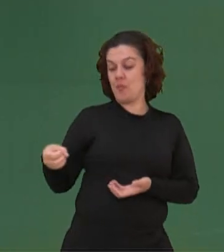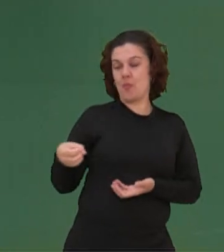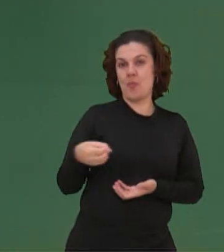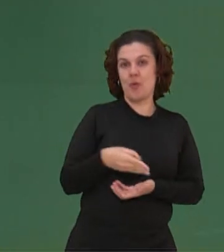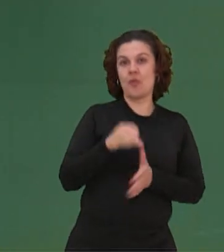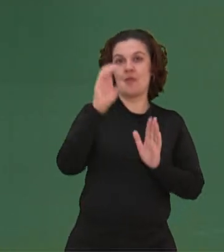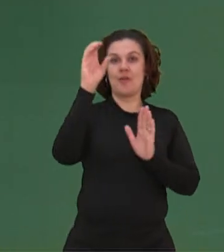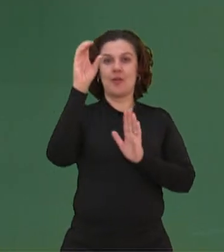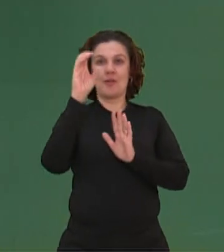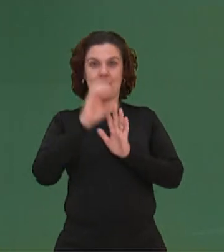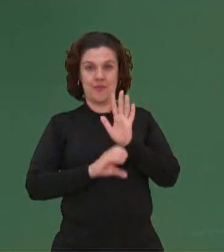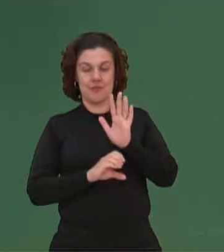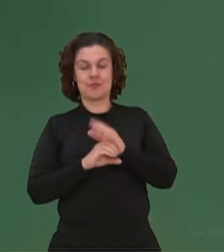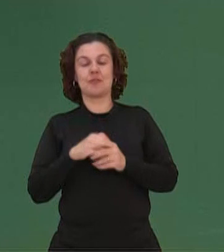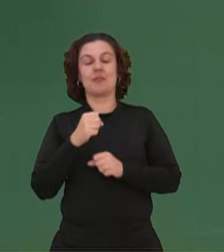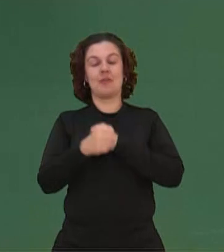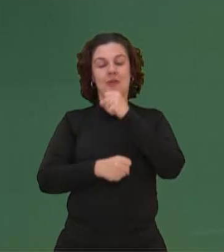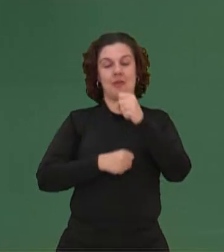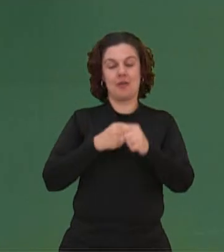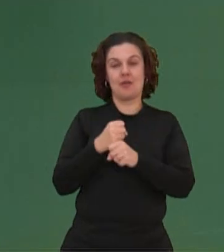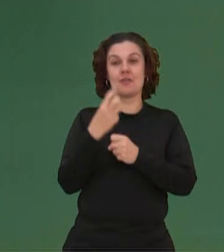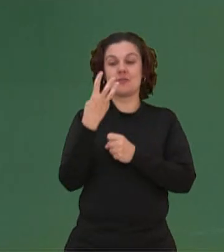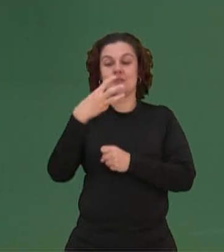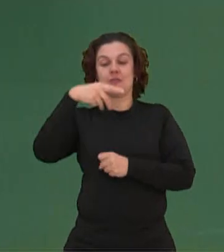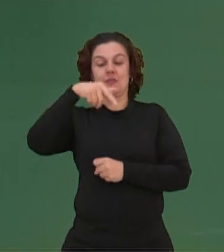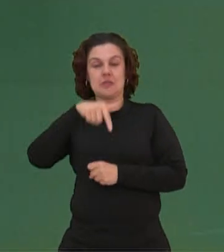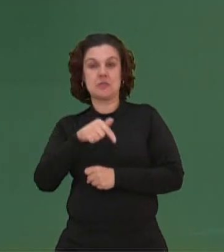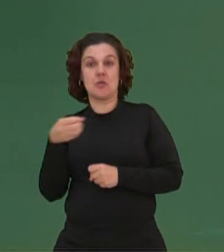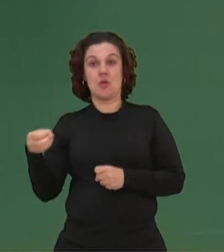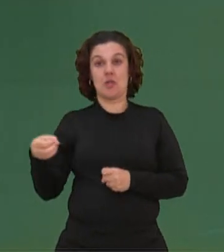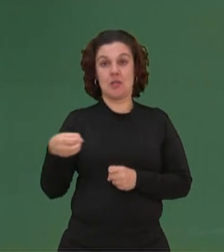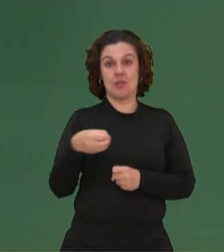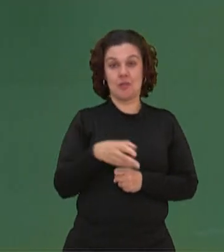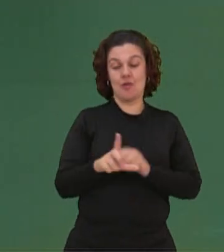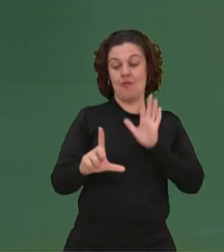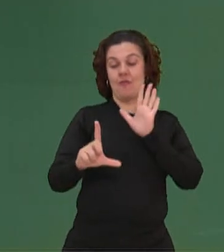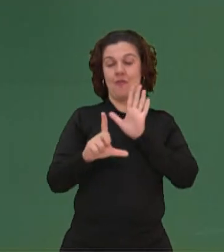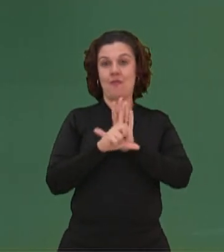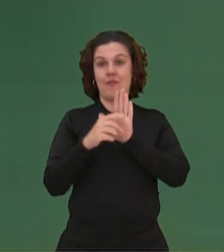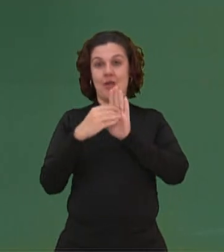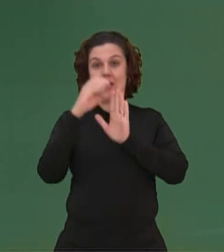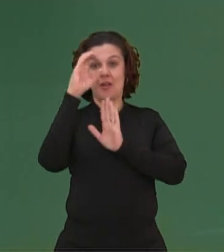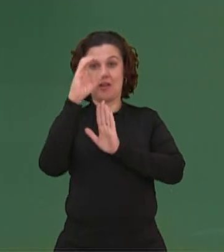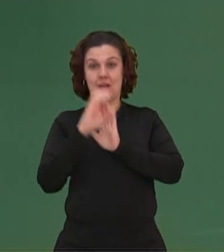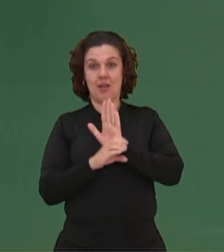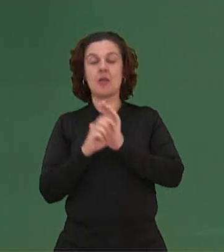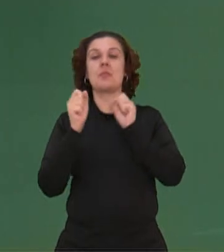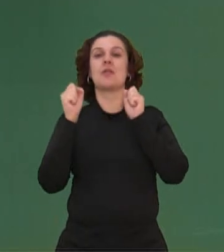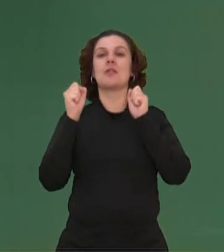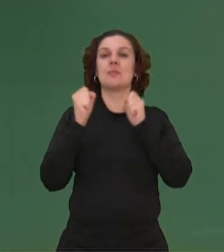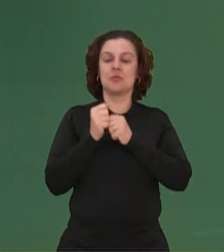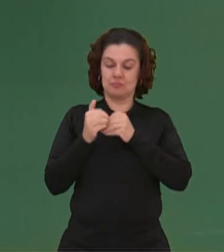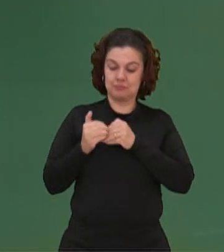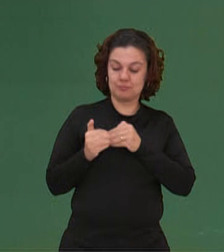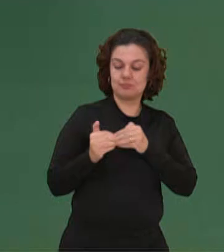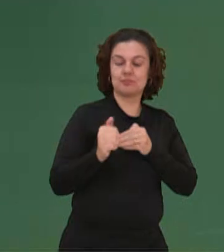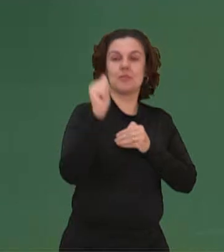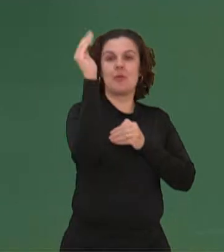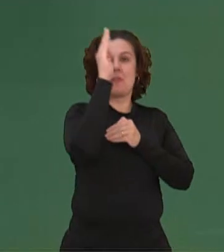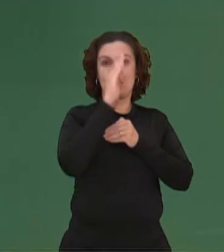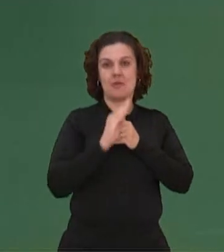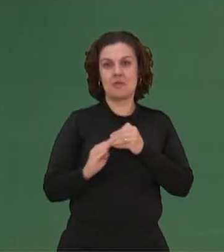nova Constituição no ano de 37, uma Constituição que dava base para o Getúlio Vargas mandar no